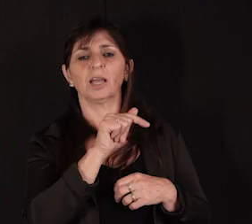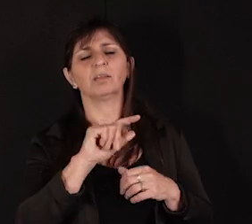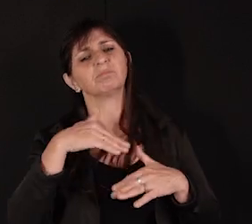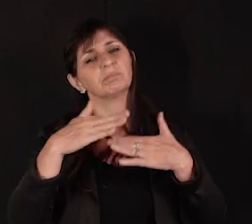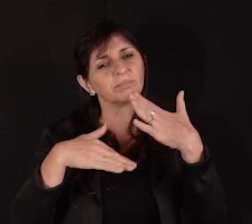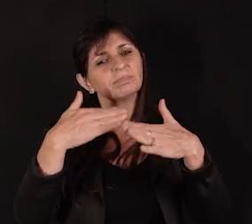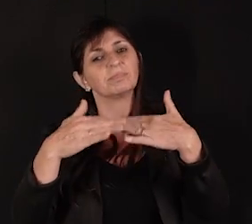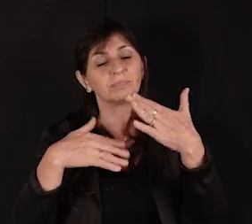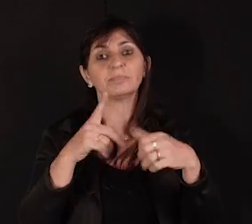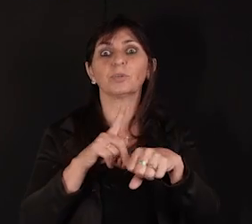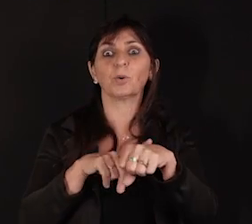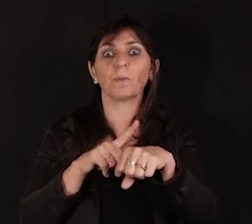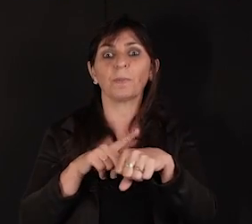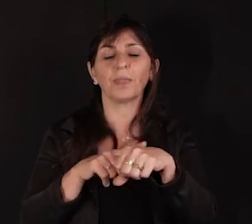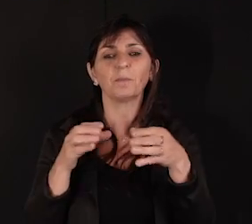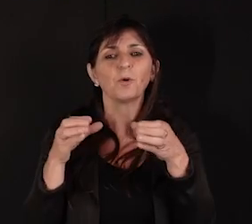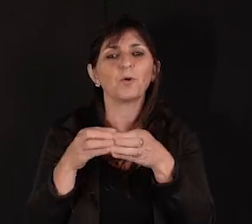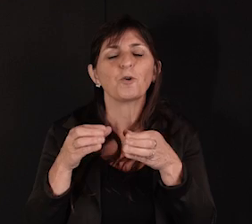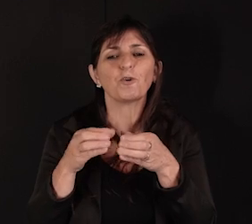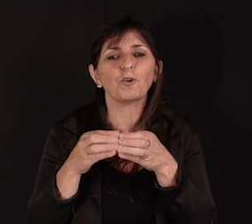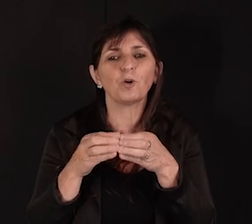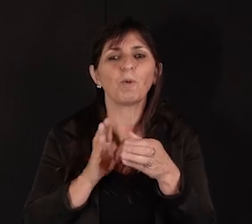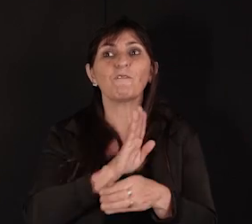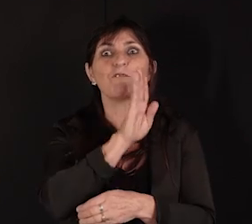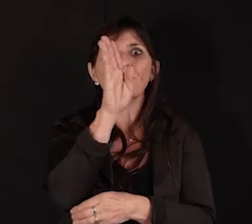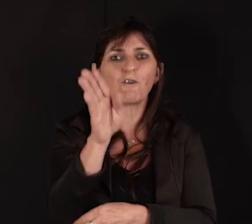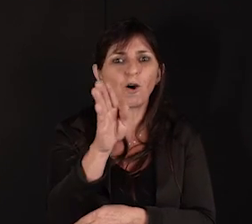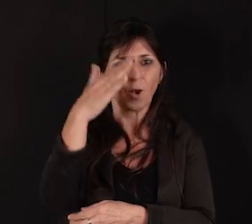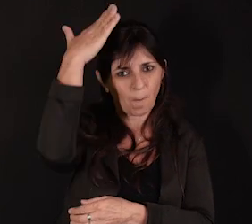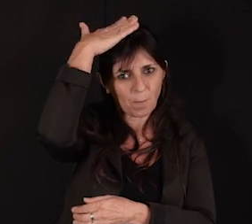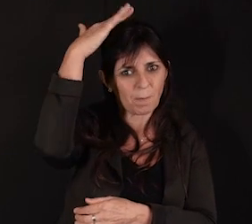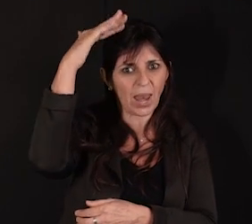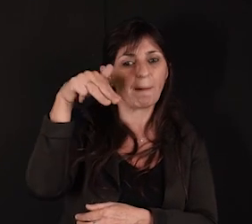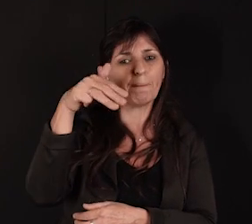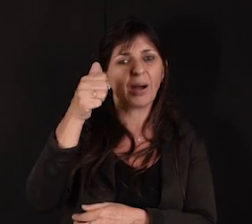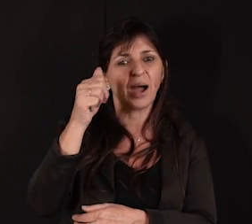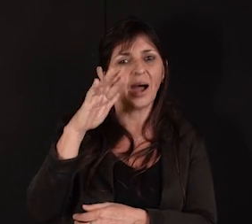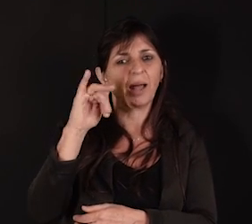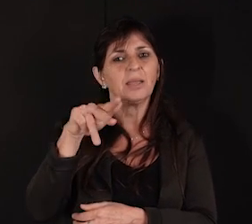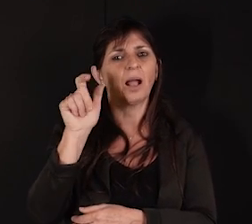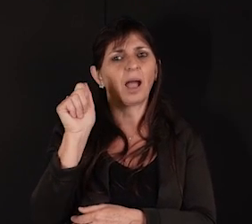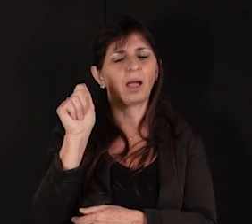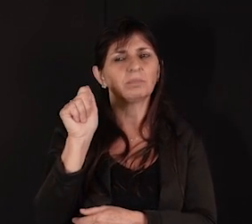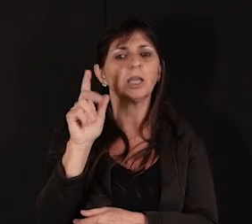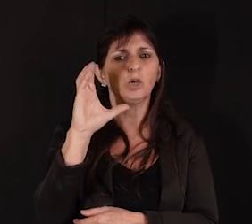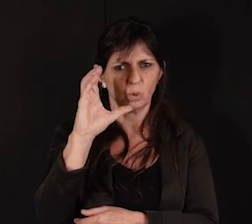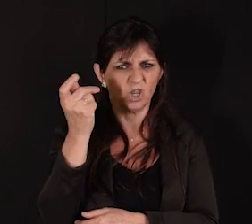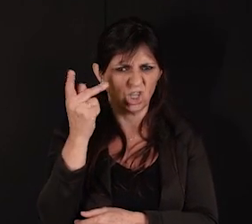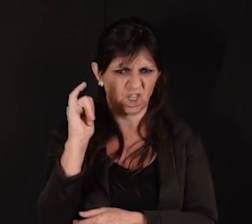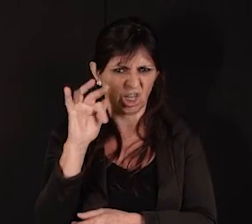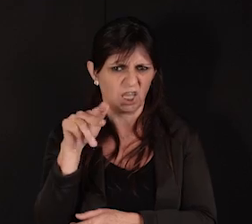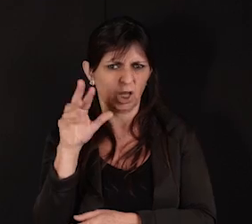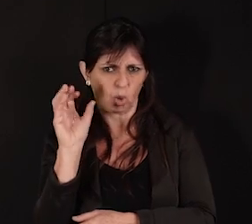tarde, os monarcas foram tocar em Maringá. Daí o Chiquito disse, me passa o teu número, teu telefone,